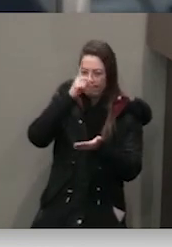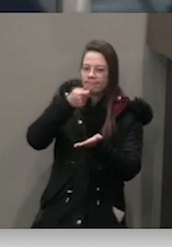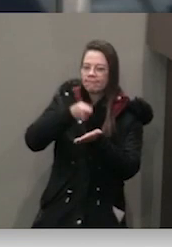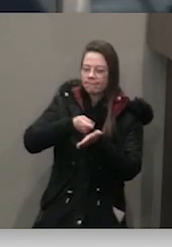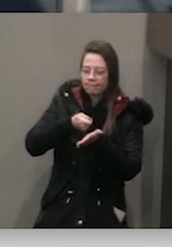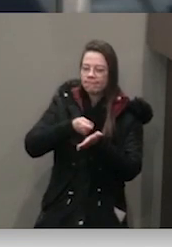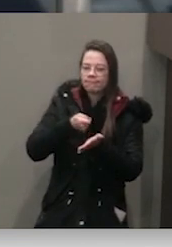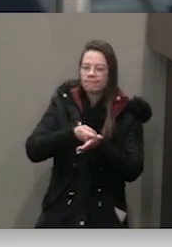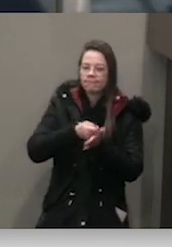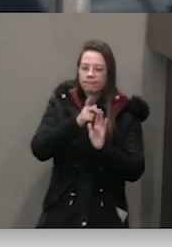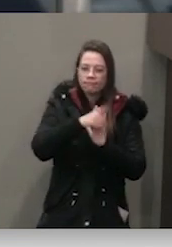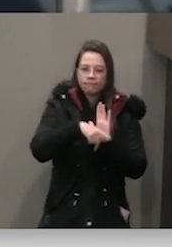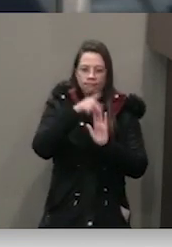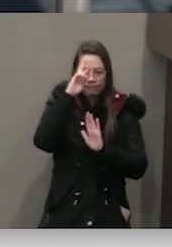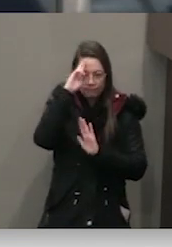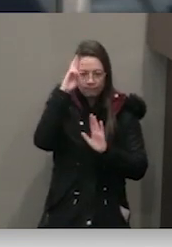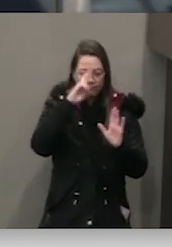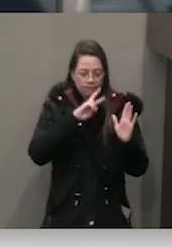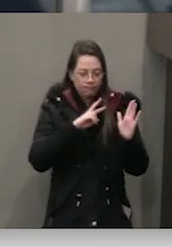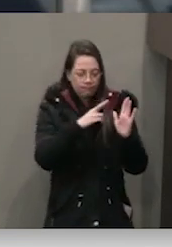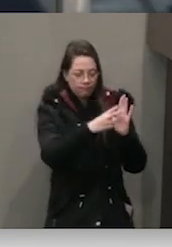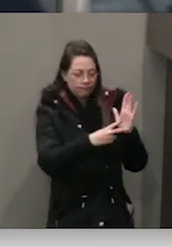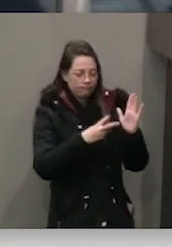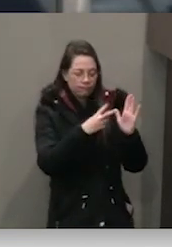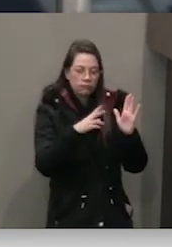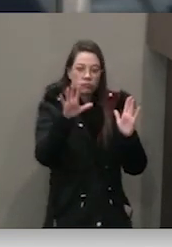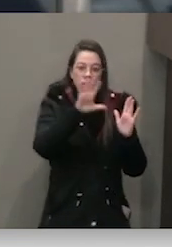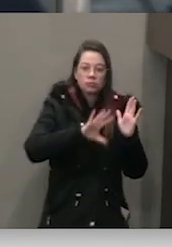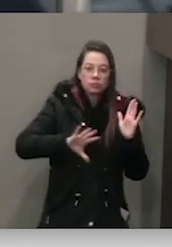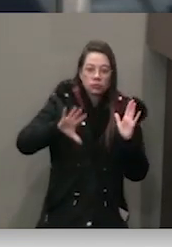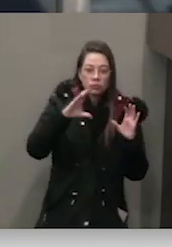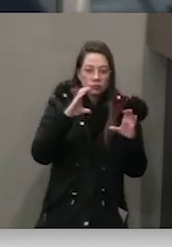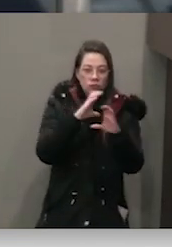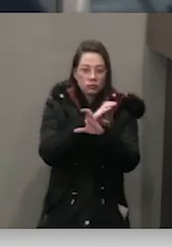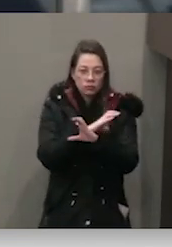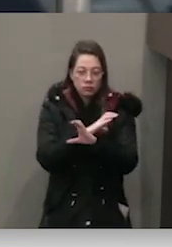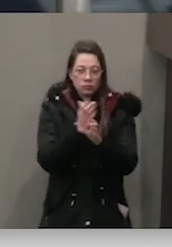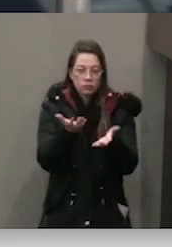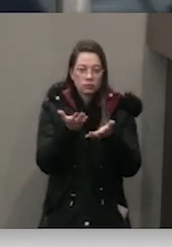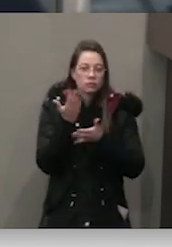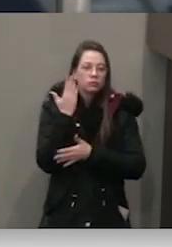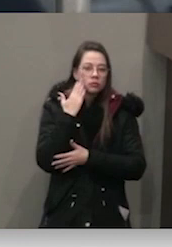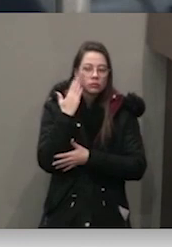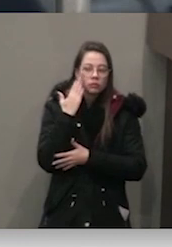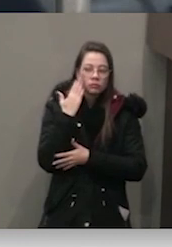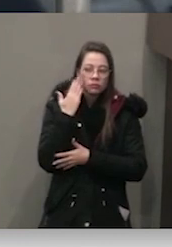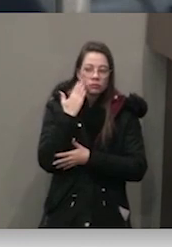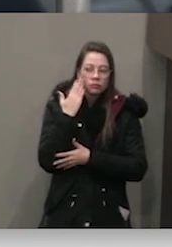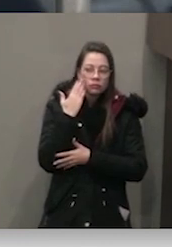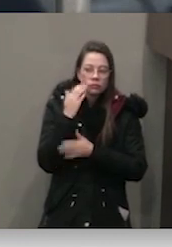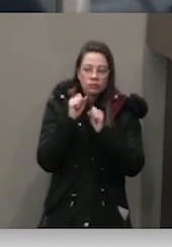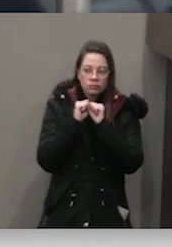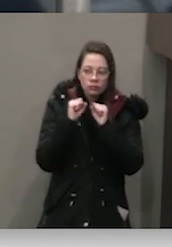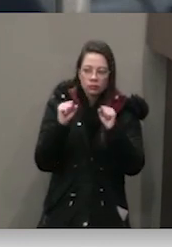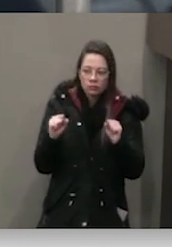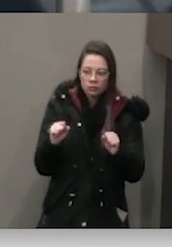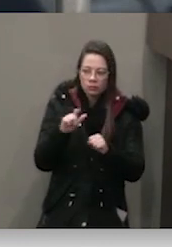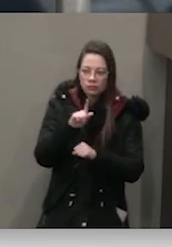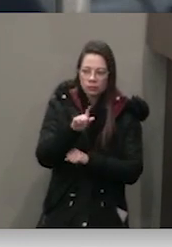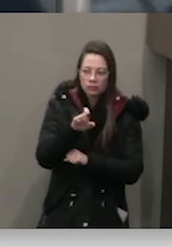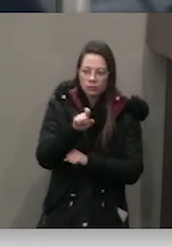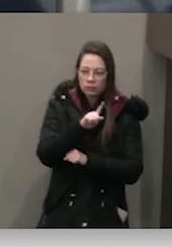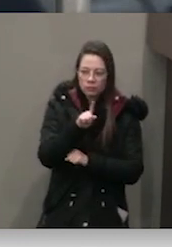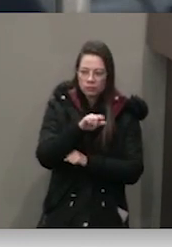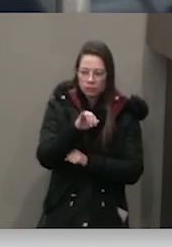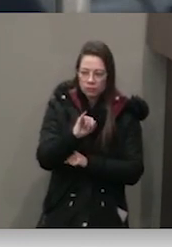plano diretor seja visto como um todo. Gostaria de saber do doutor Diese,